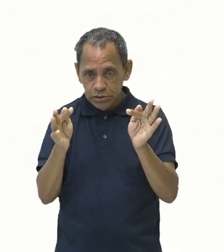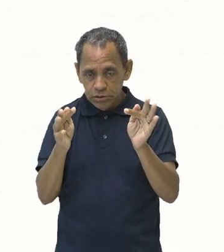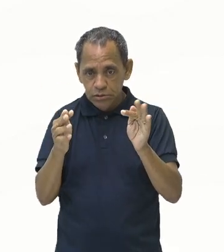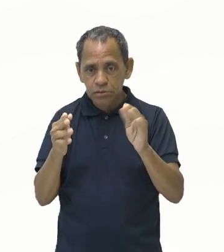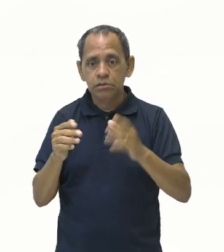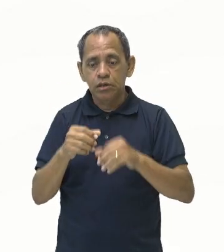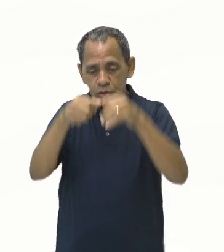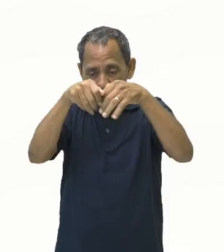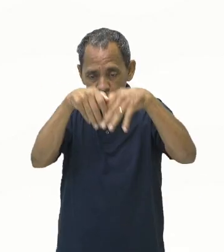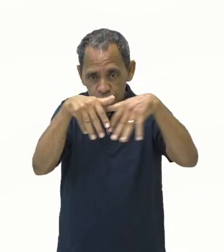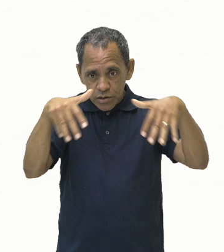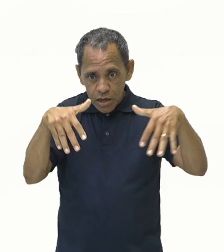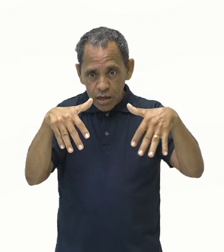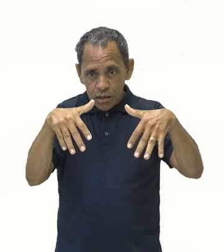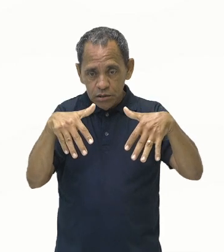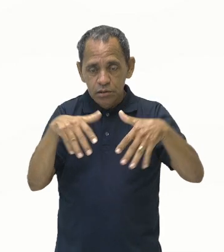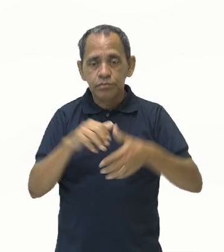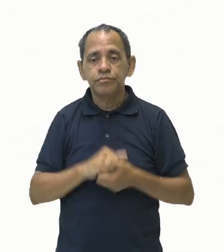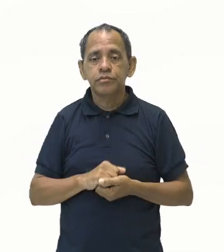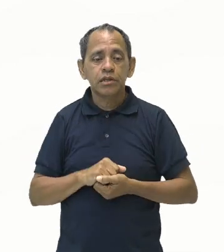forma.